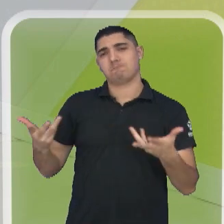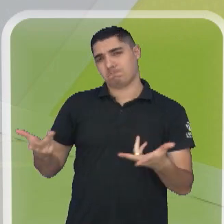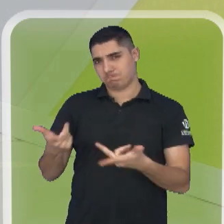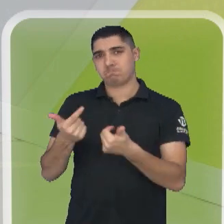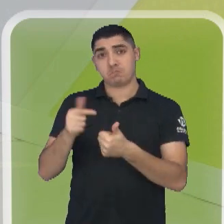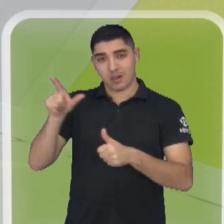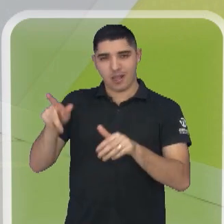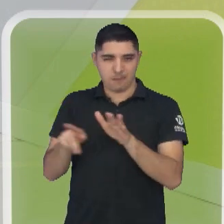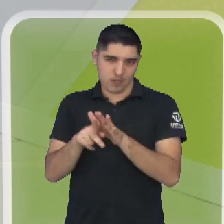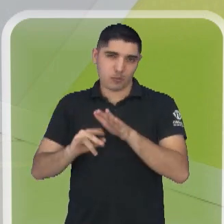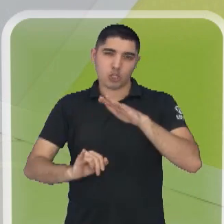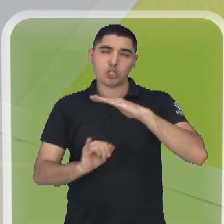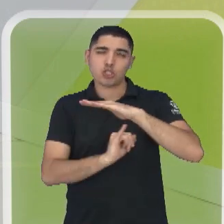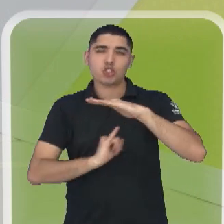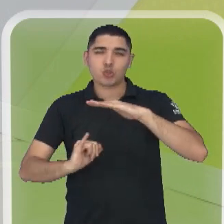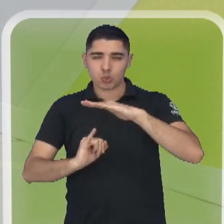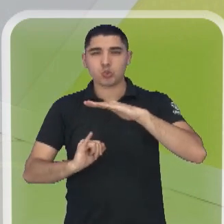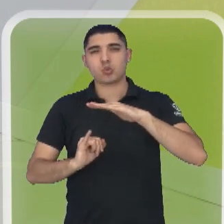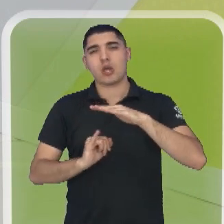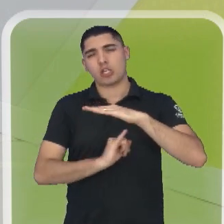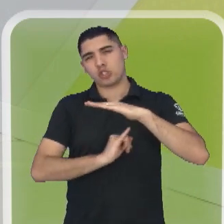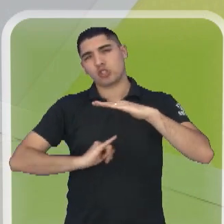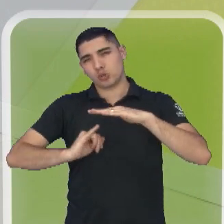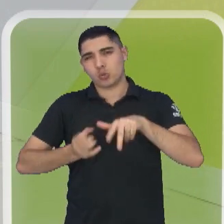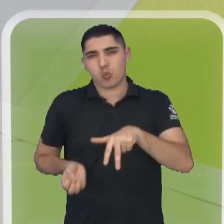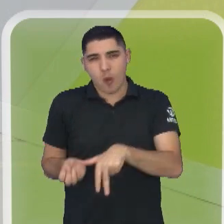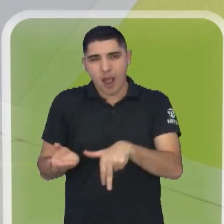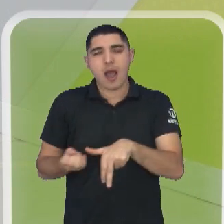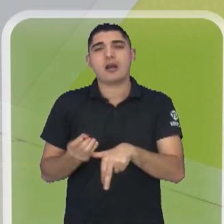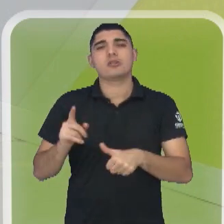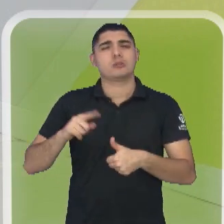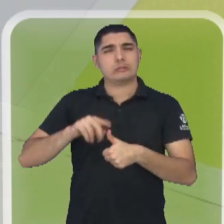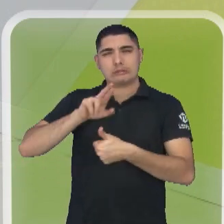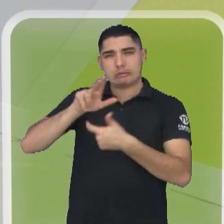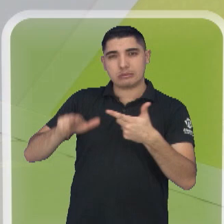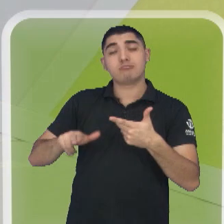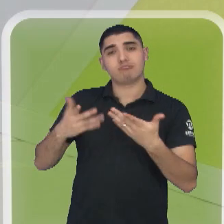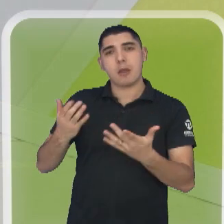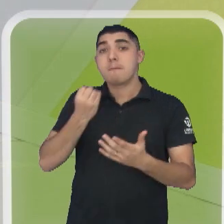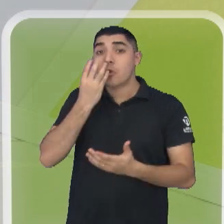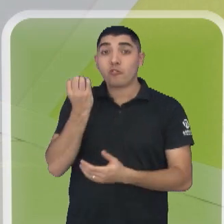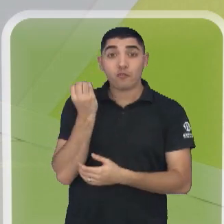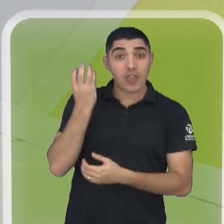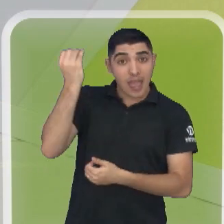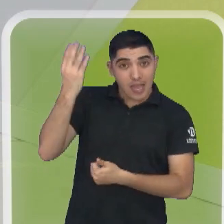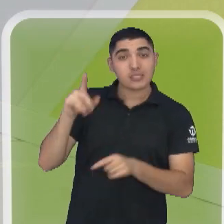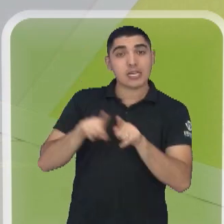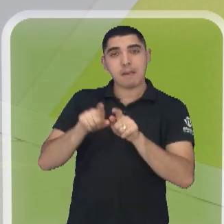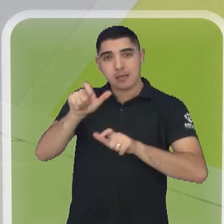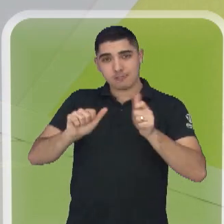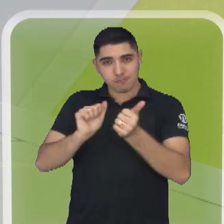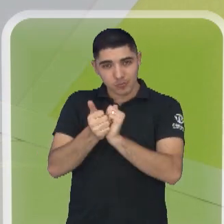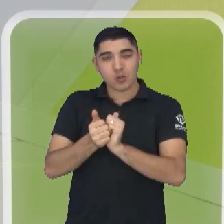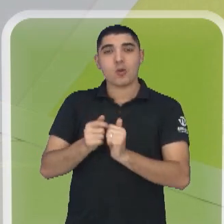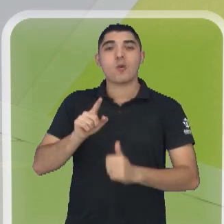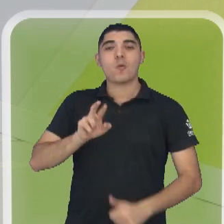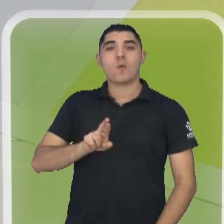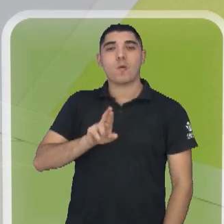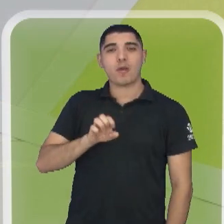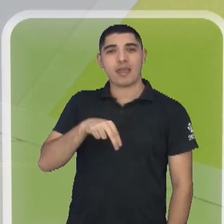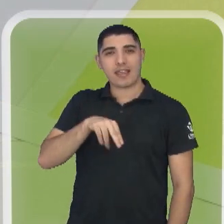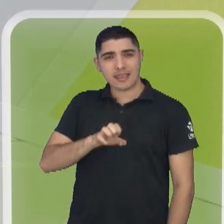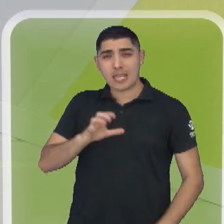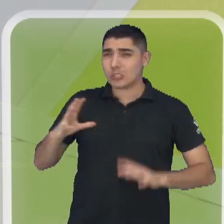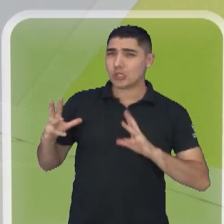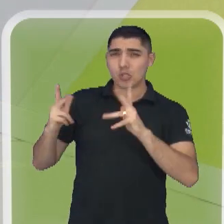pelo Instituto Athlon, pelo Kelvin Bacos, Juliano Souza. Um abraço para vocês, boa viagem para os atletas, o René Quintas, para todos